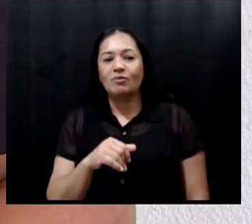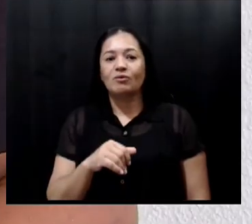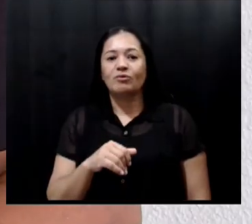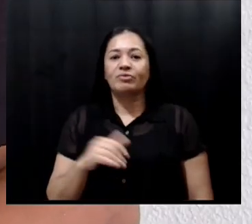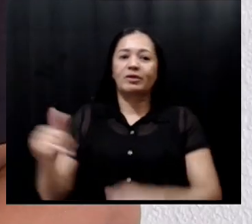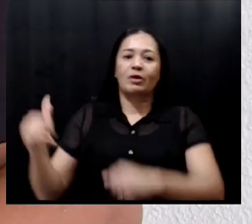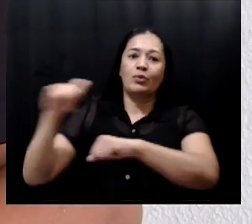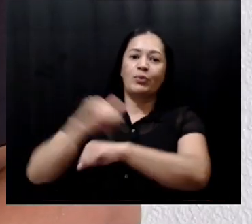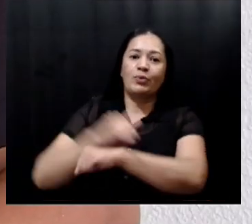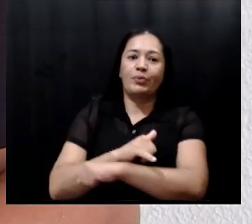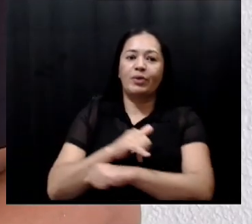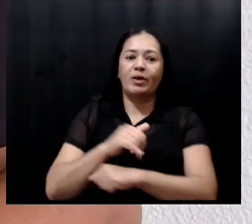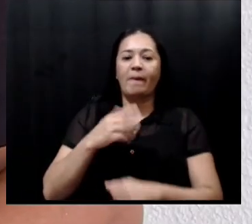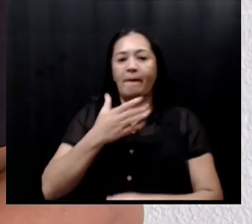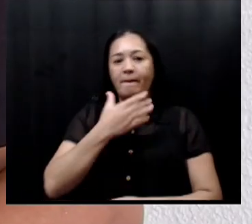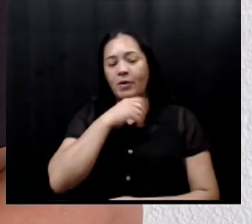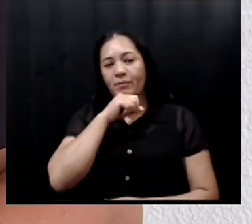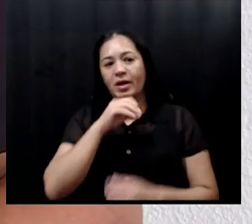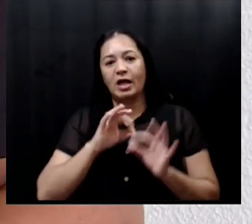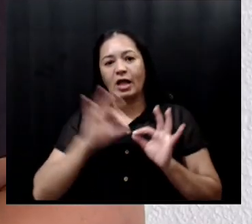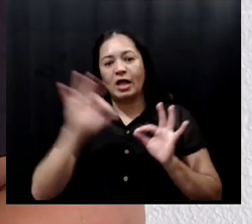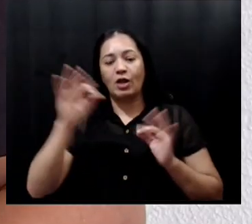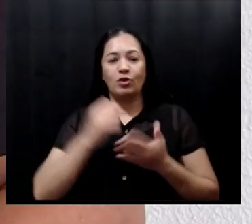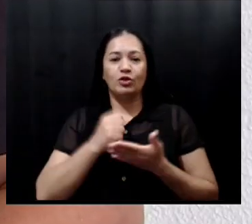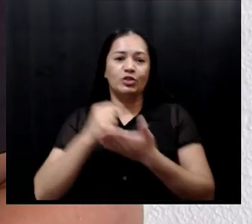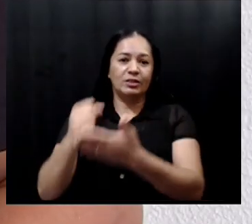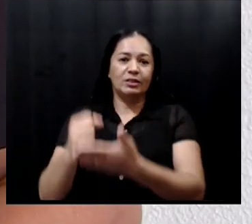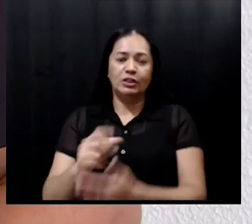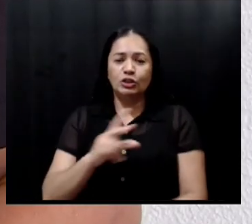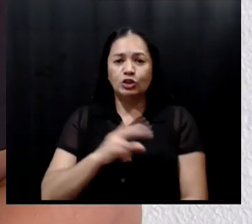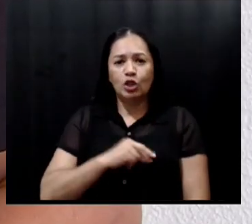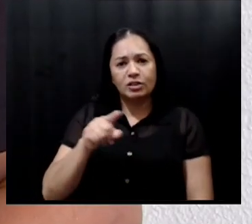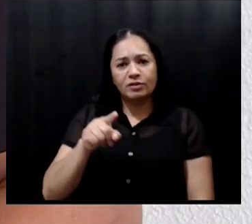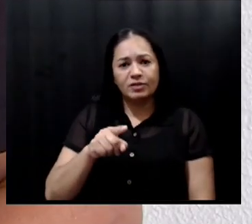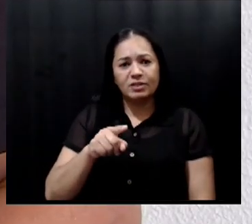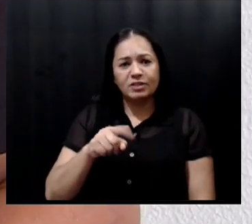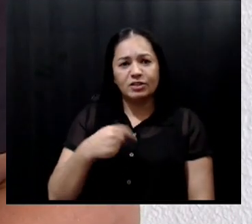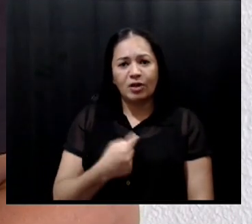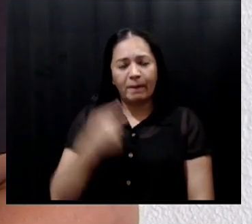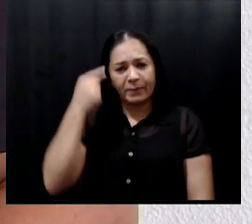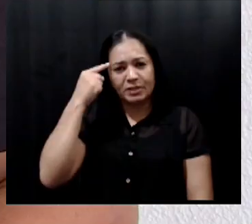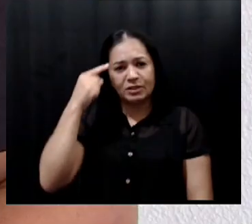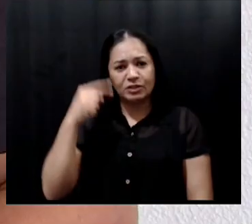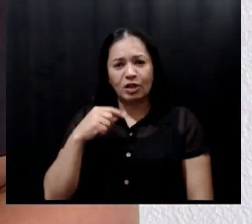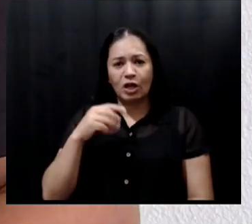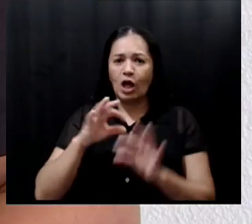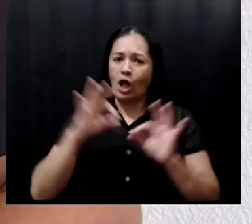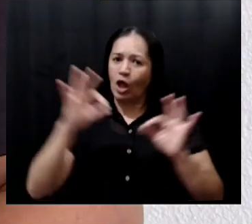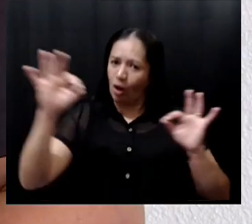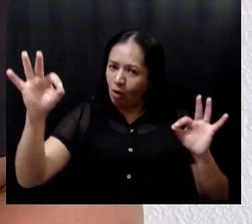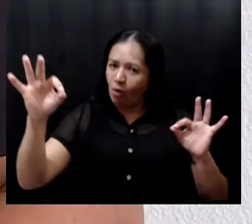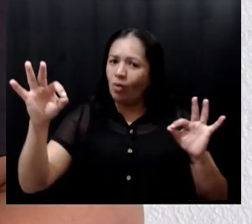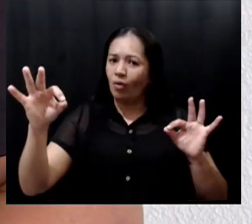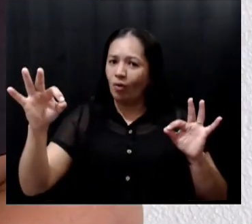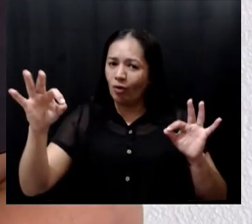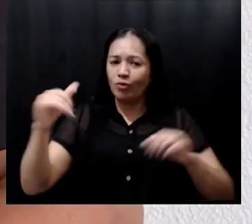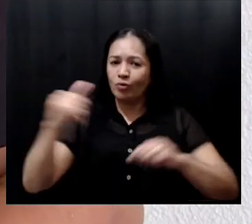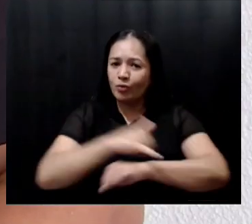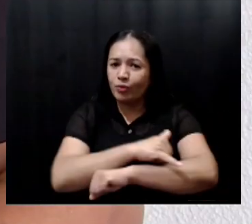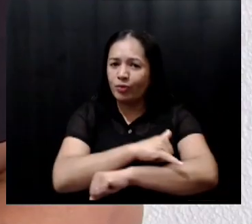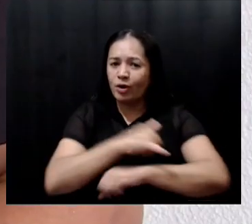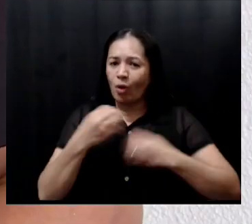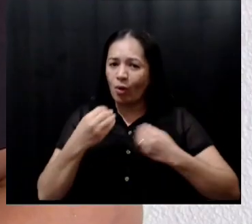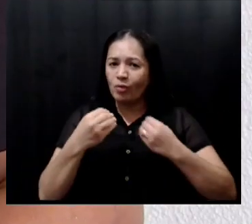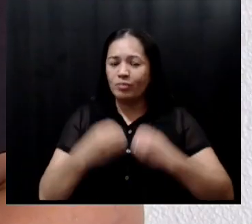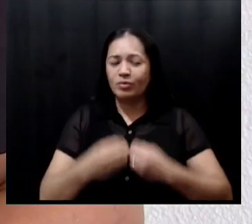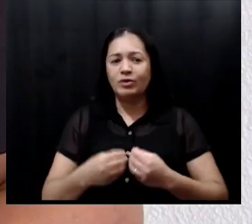pai faz a entrega lá. Nossa, e a gente pensando bem, a gente está numa distância considerável do aeroporto. Como que foi conquistar, por exemplo,